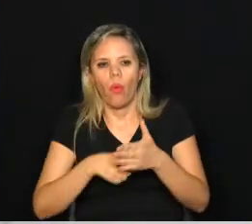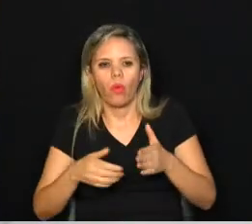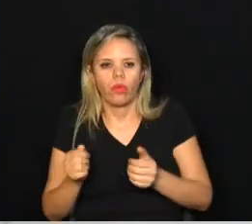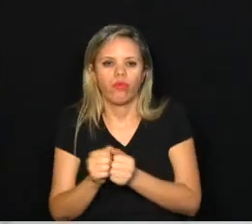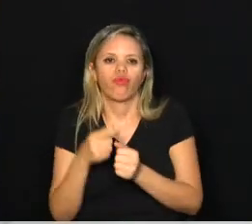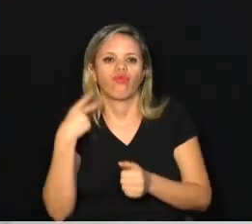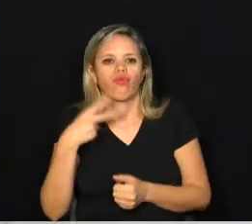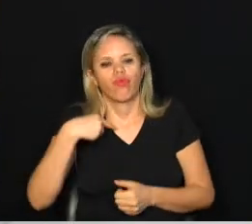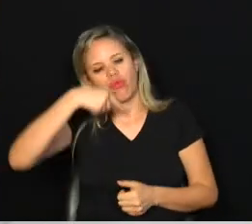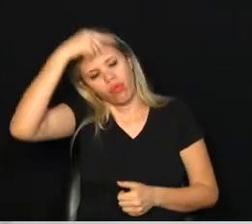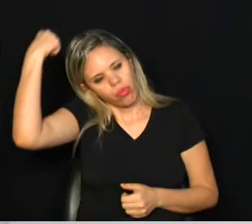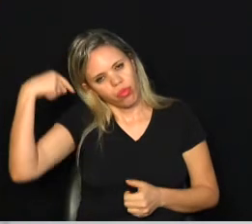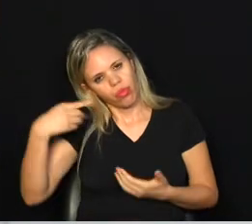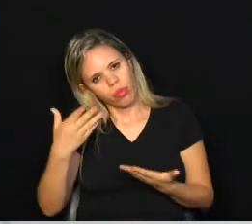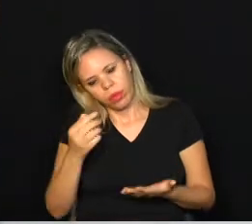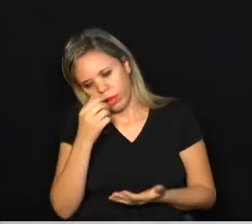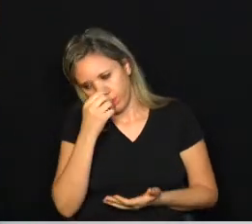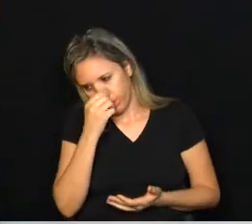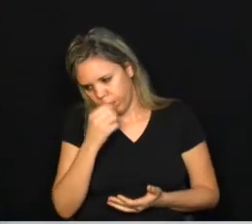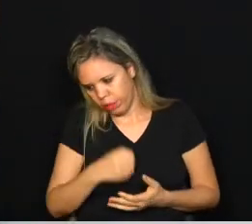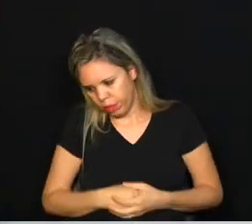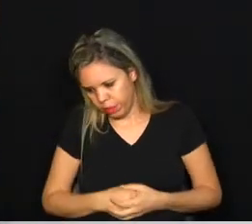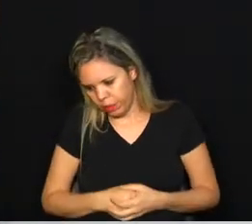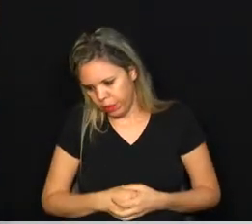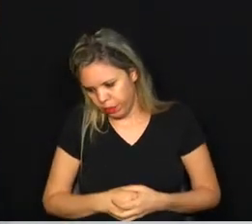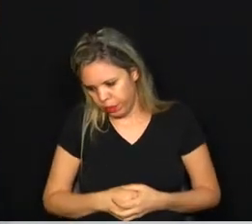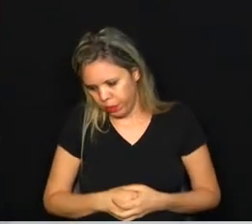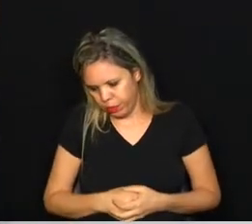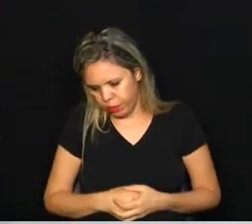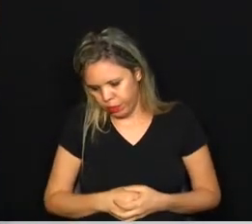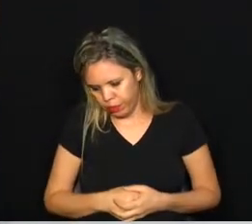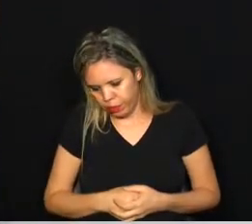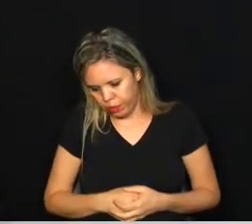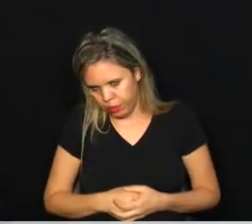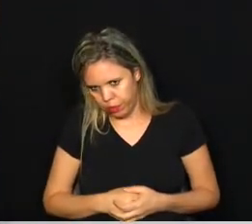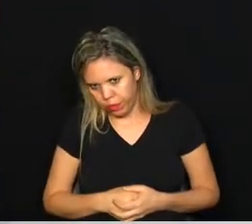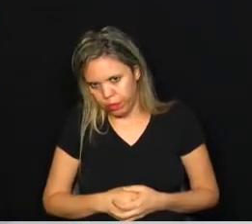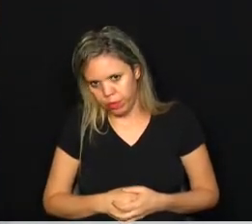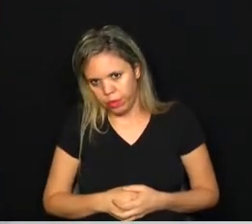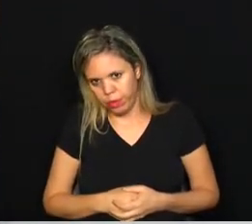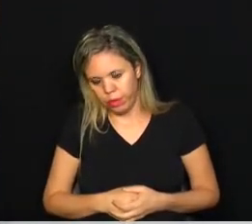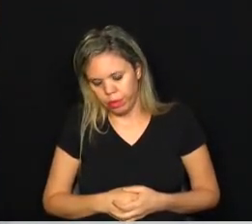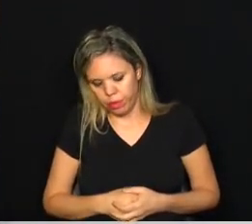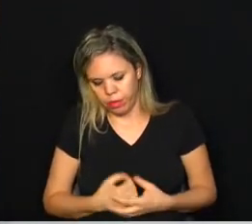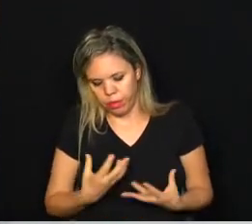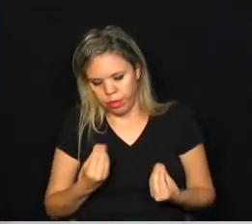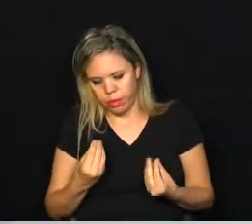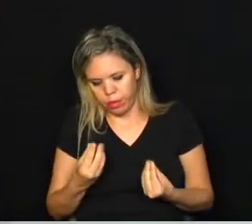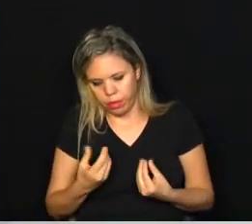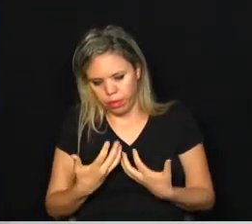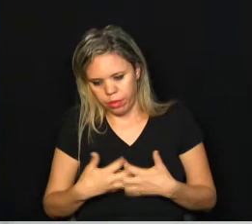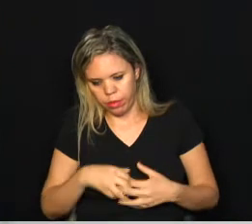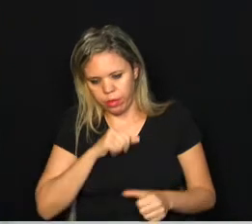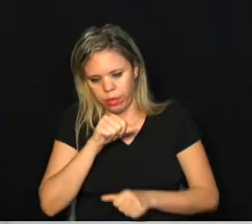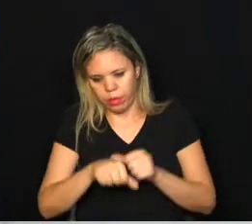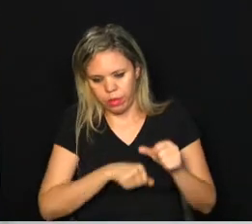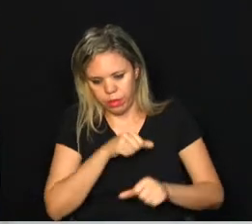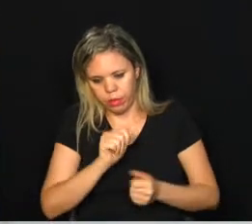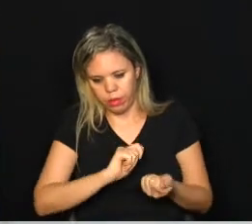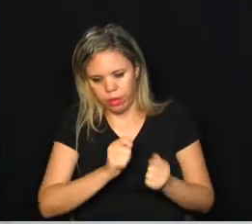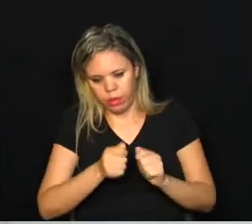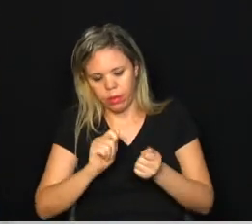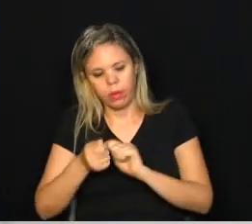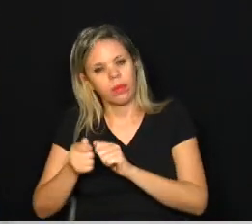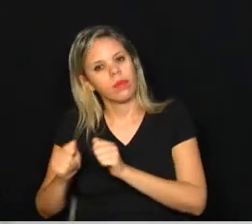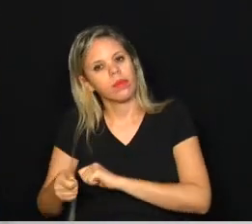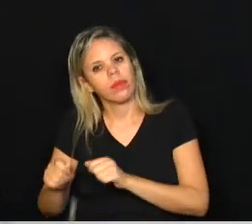vereador Paulo Gaspar, porque são muitas as mudanças que a